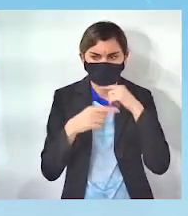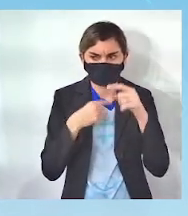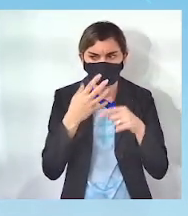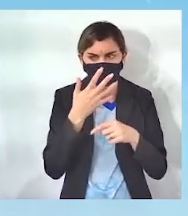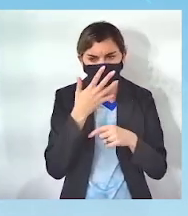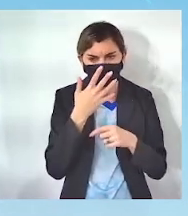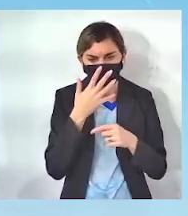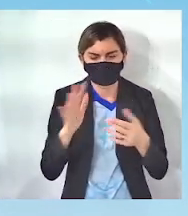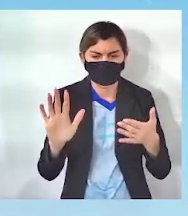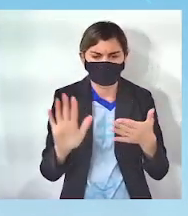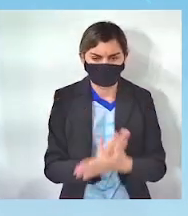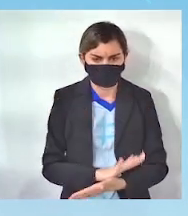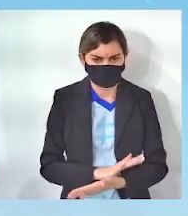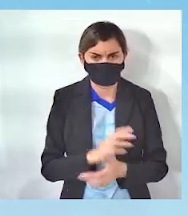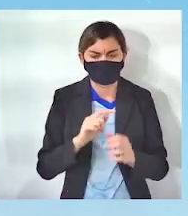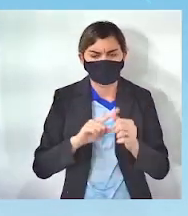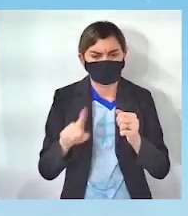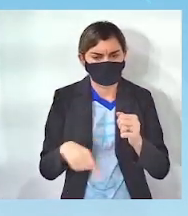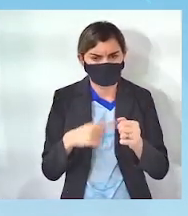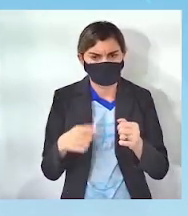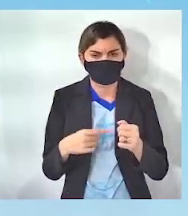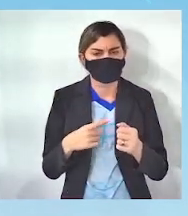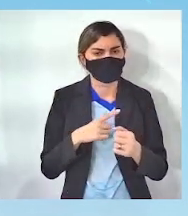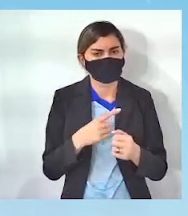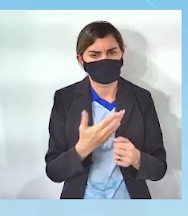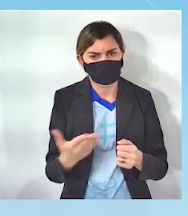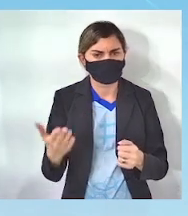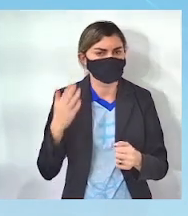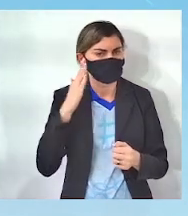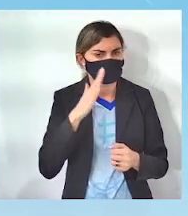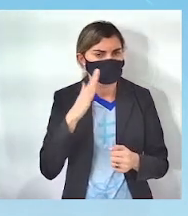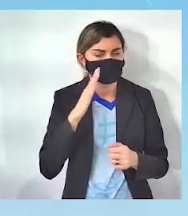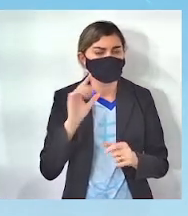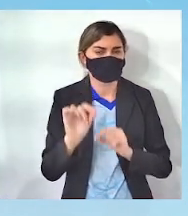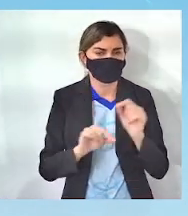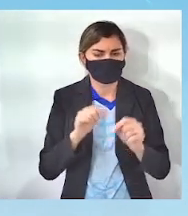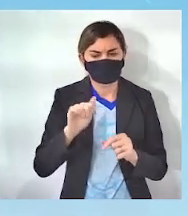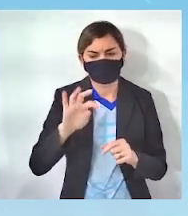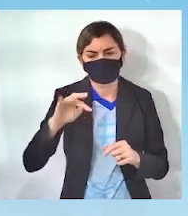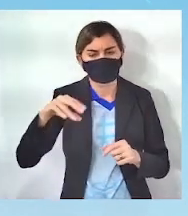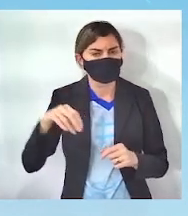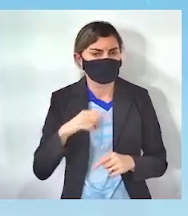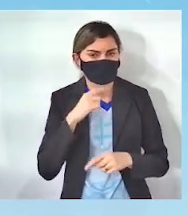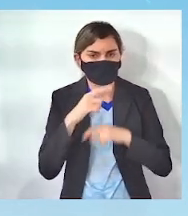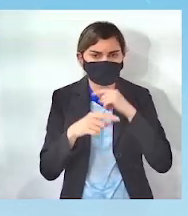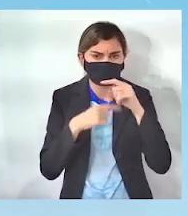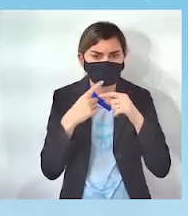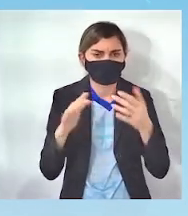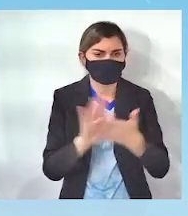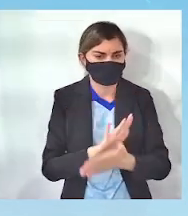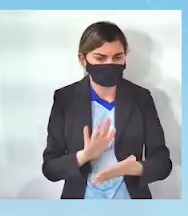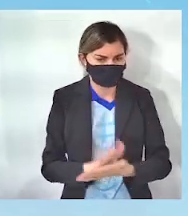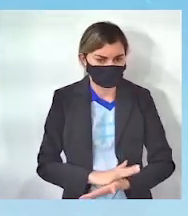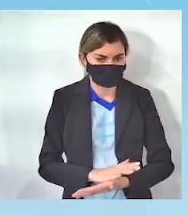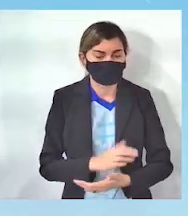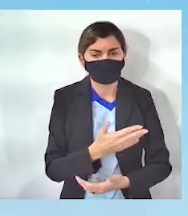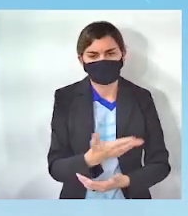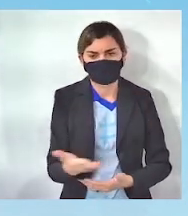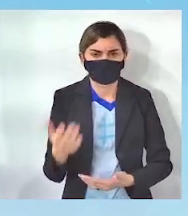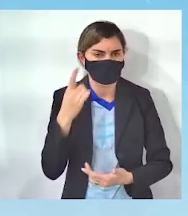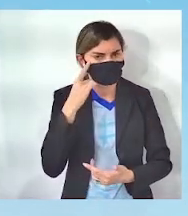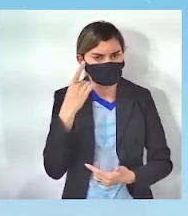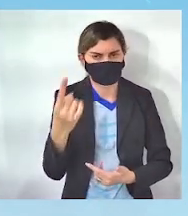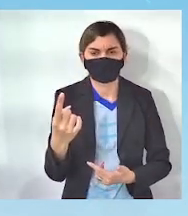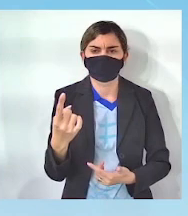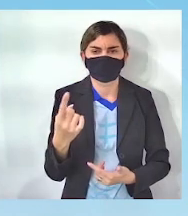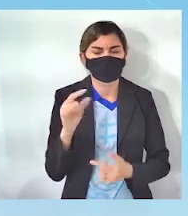a destruição dos átomos. Então, o que ele está subentendendo ali é que os átomos não podem ser destruídos. E aí a ideia é de